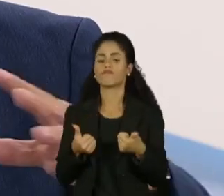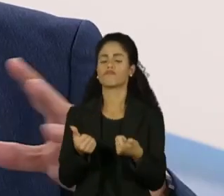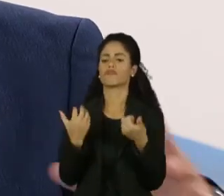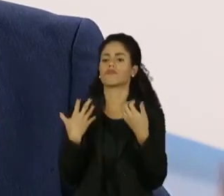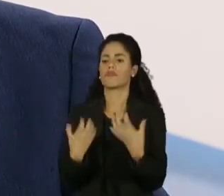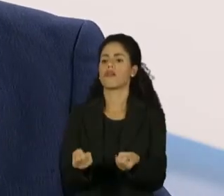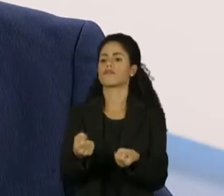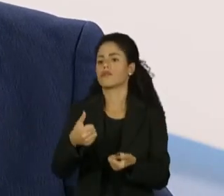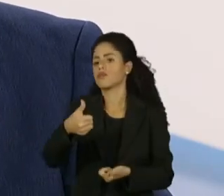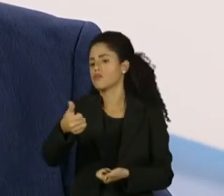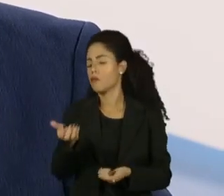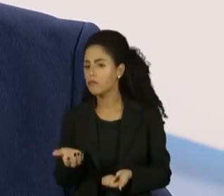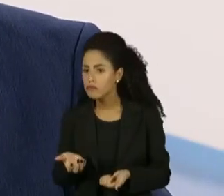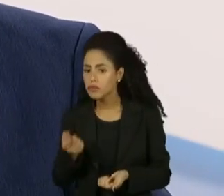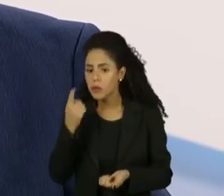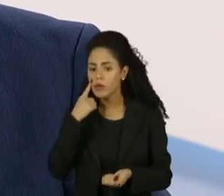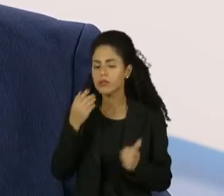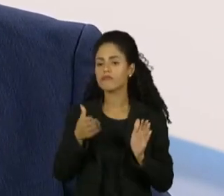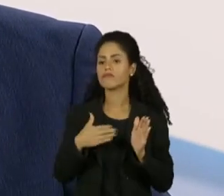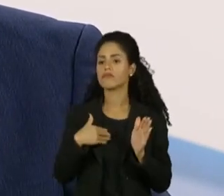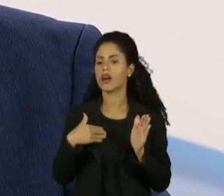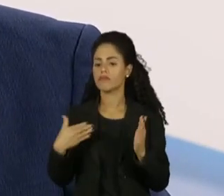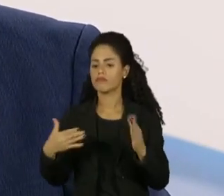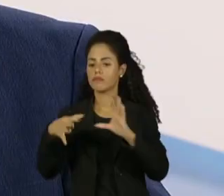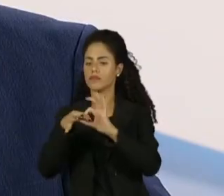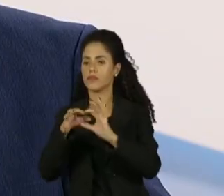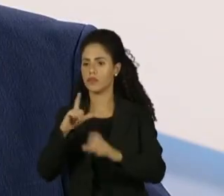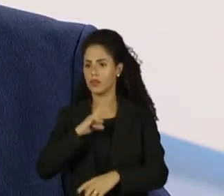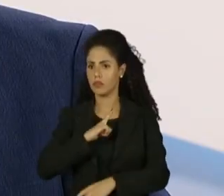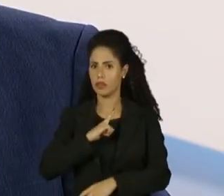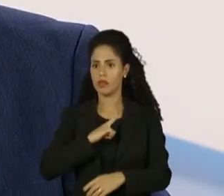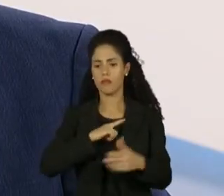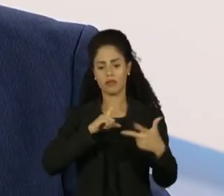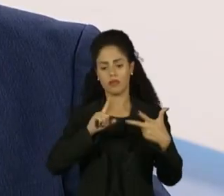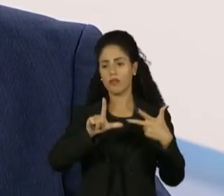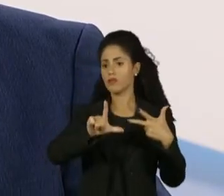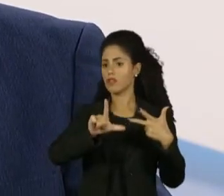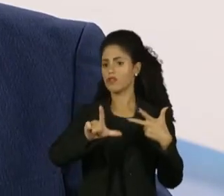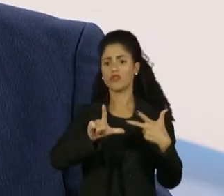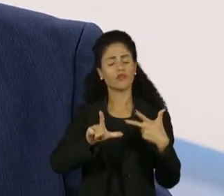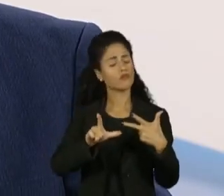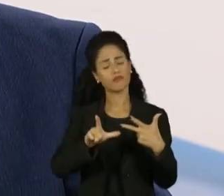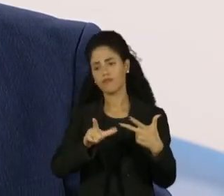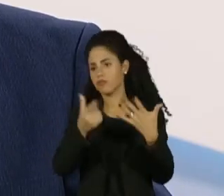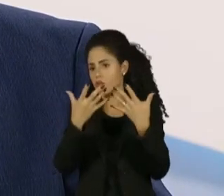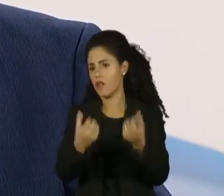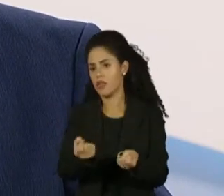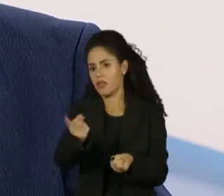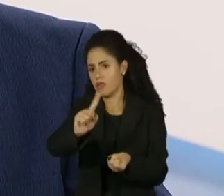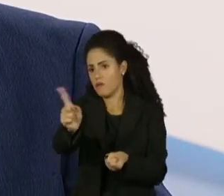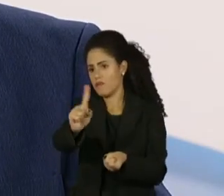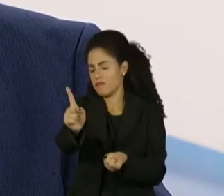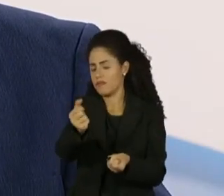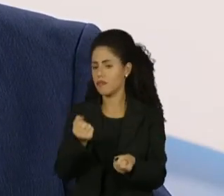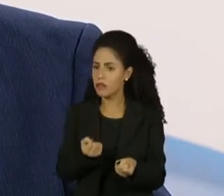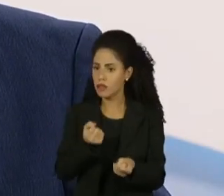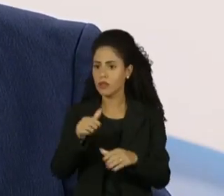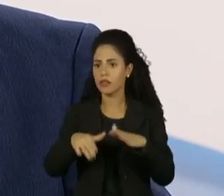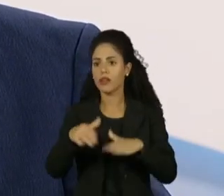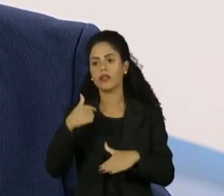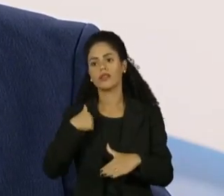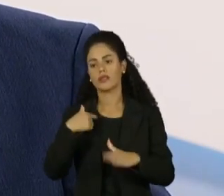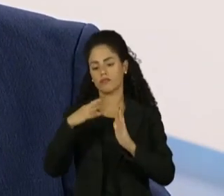com essa proximidade com o Judiciário. No caso do Legislativo, não. A prerrogativa